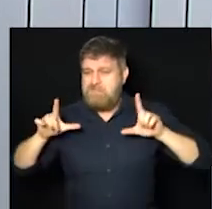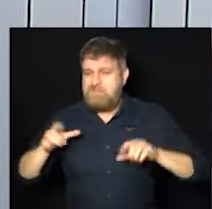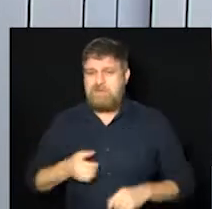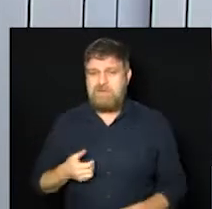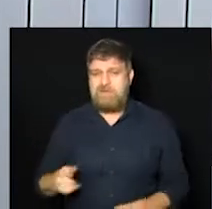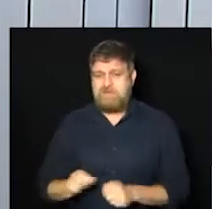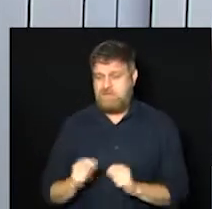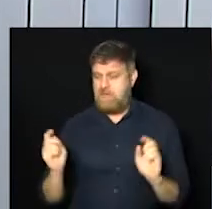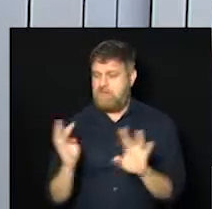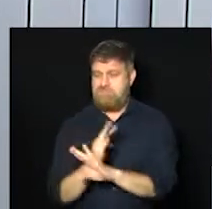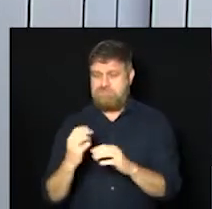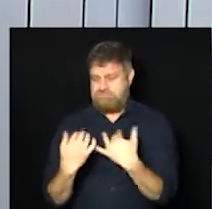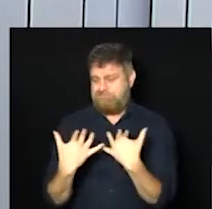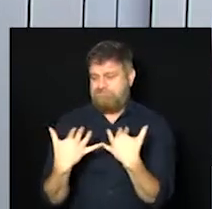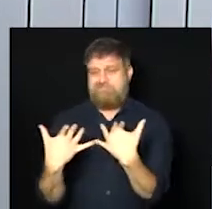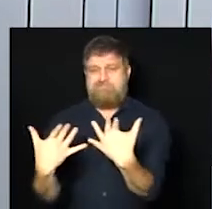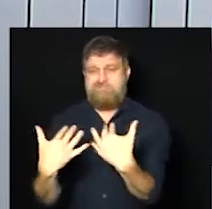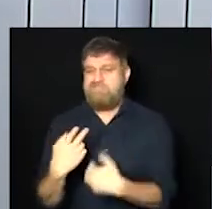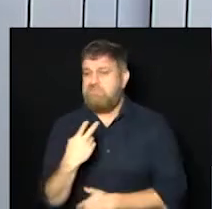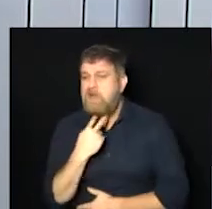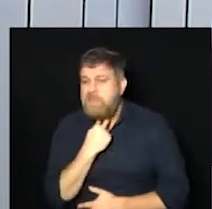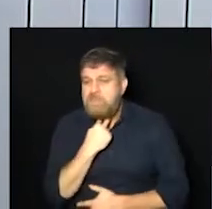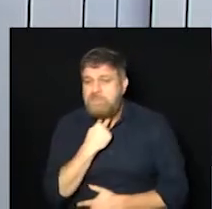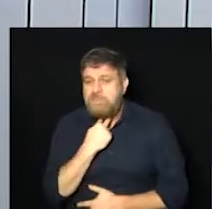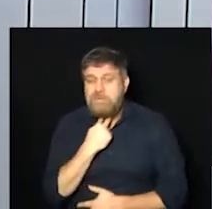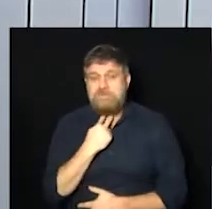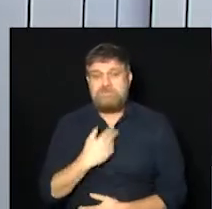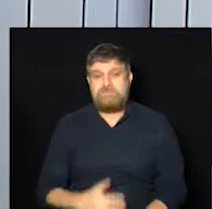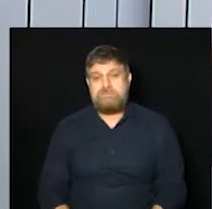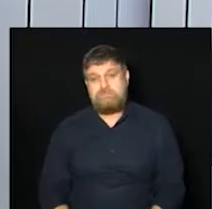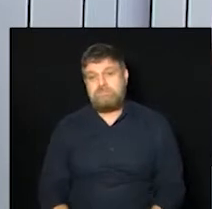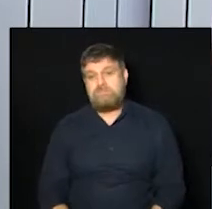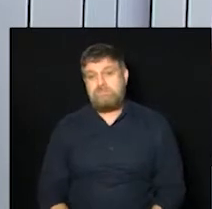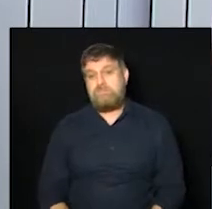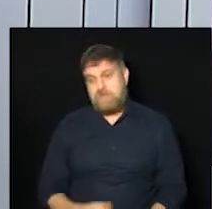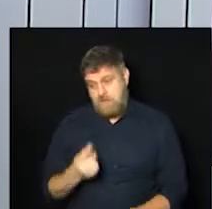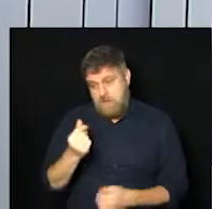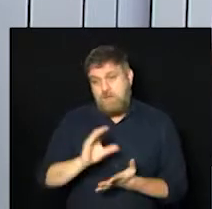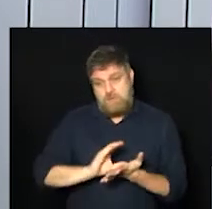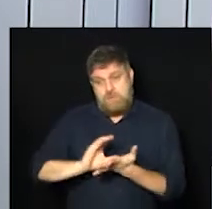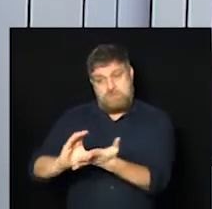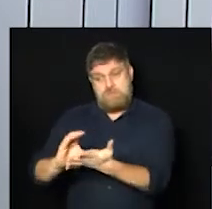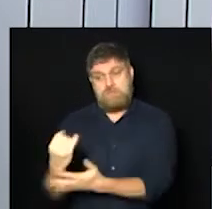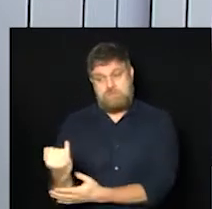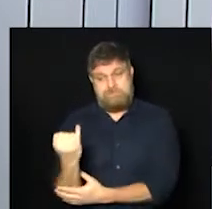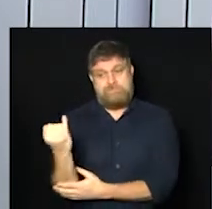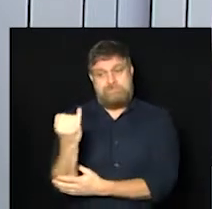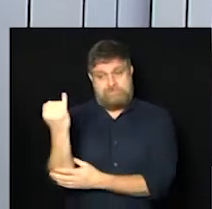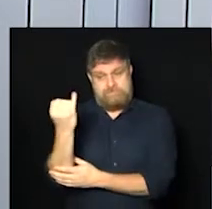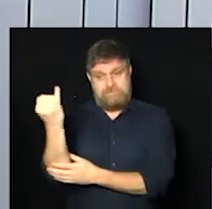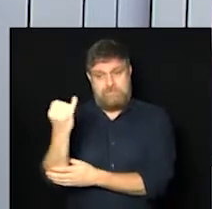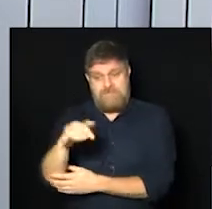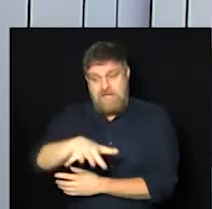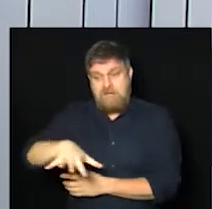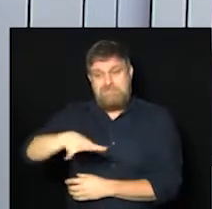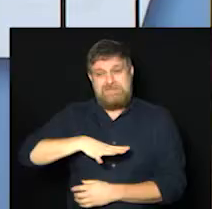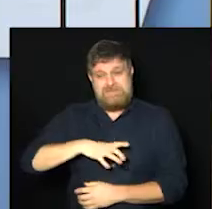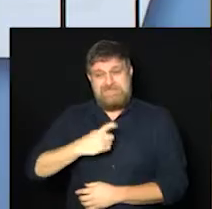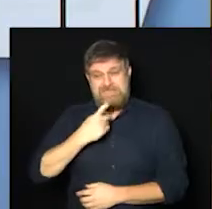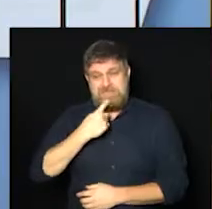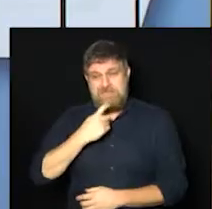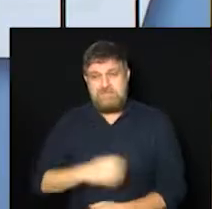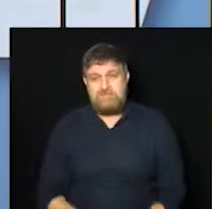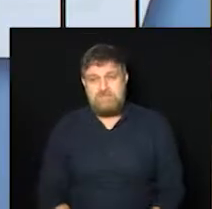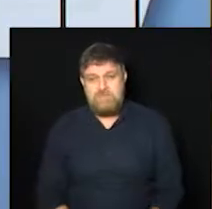famosa aglomeração, né, que eles precisam desse público. Então é um auxílio bastante importante para a cidade de Campinas. Perfeito.